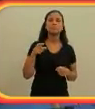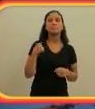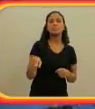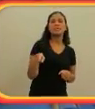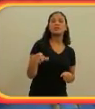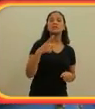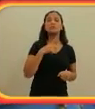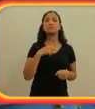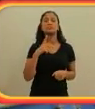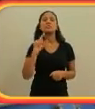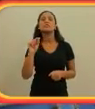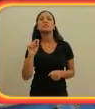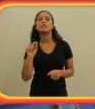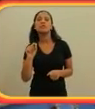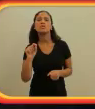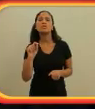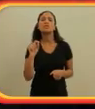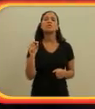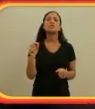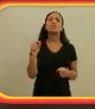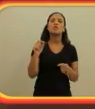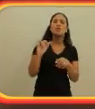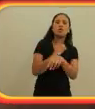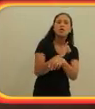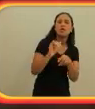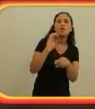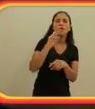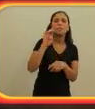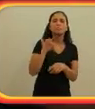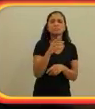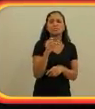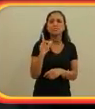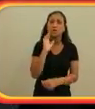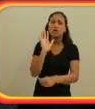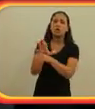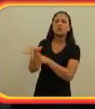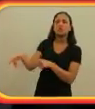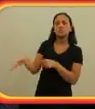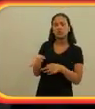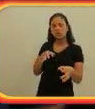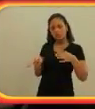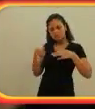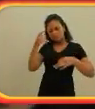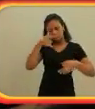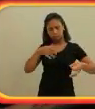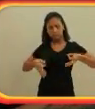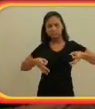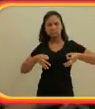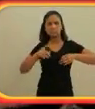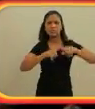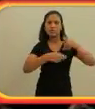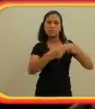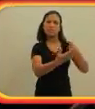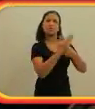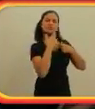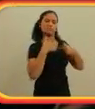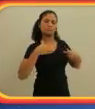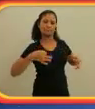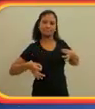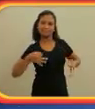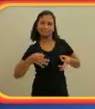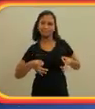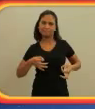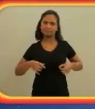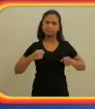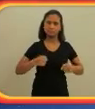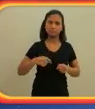a organizar o movimento dela. Sentados em um tapete azul, um menino e uma mulher tocam um tambor de brinquedo. Lariane canta.